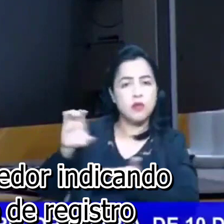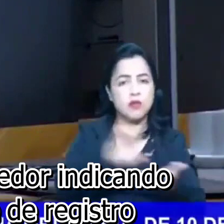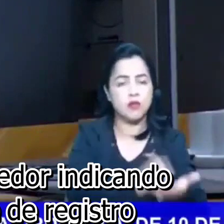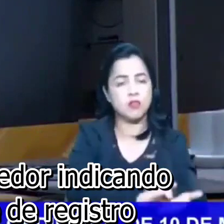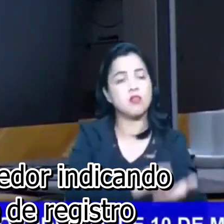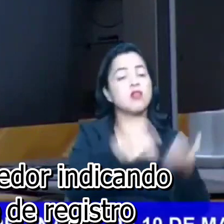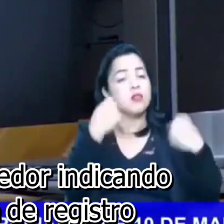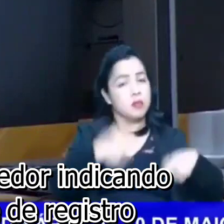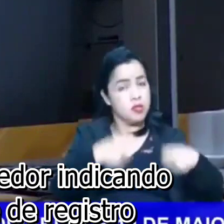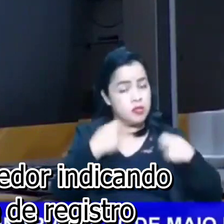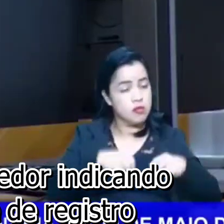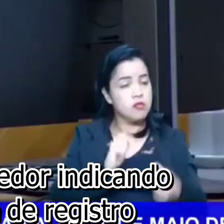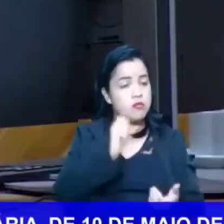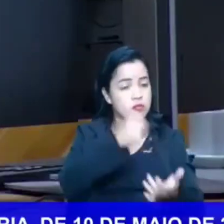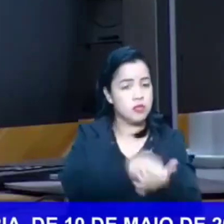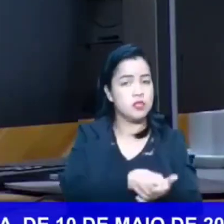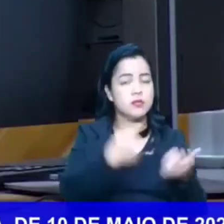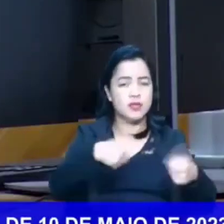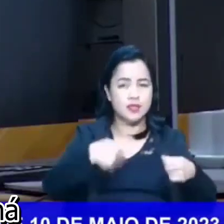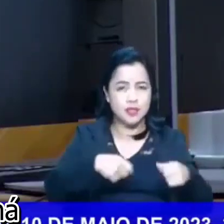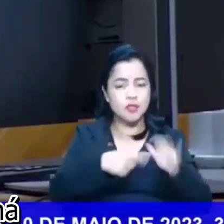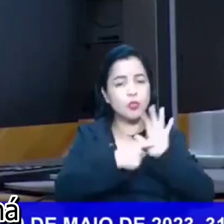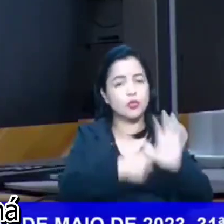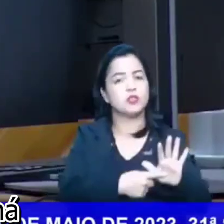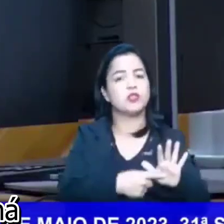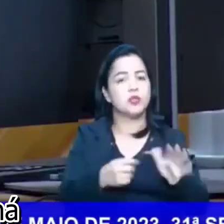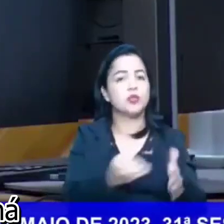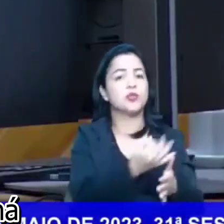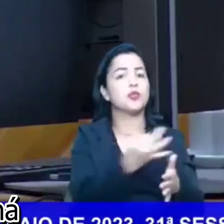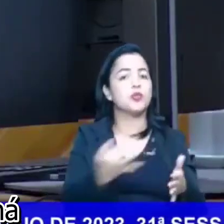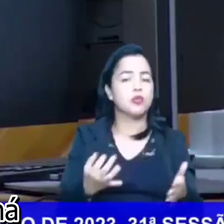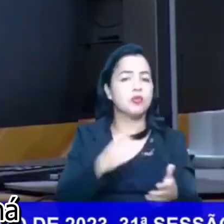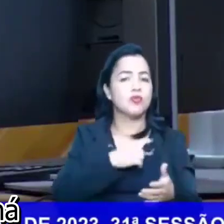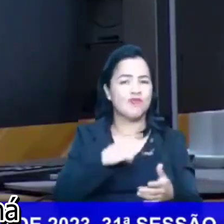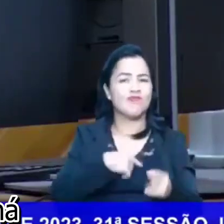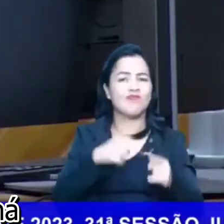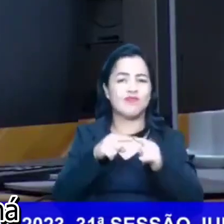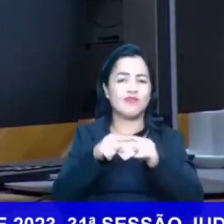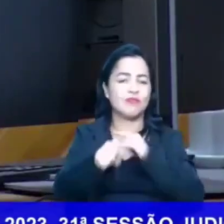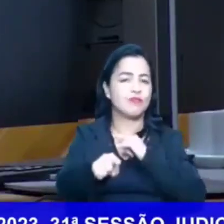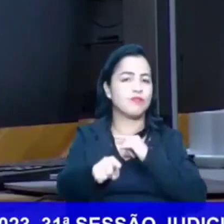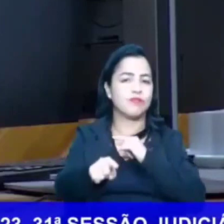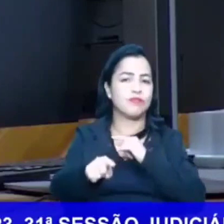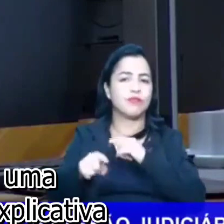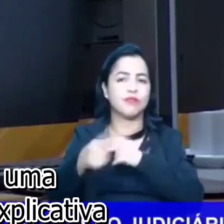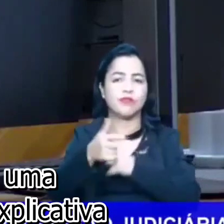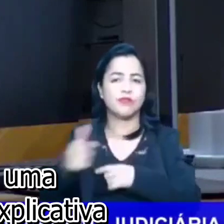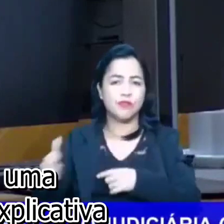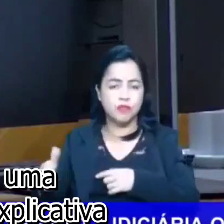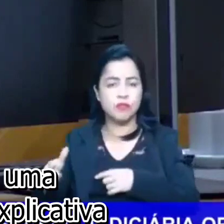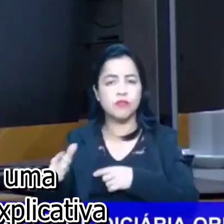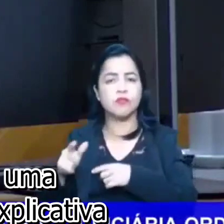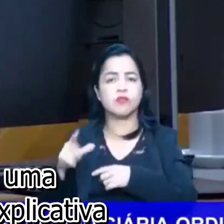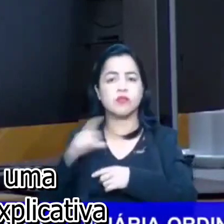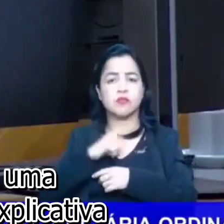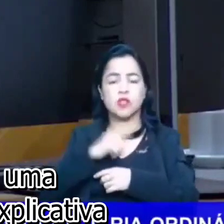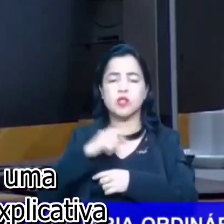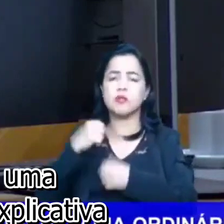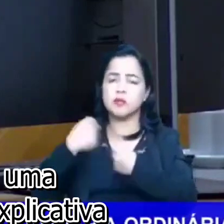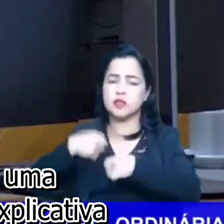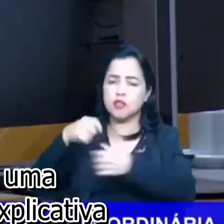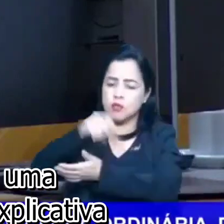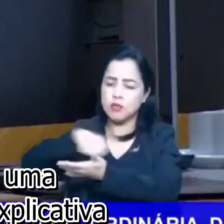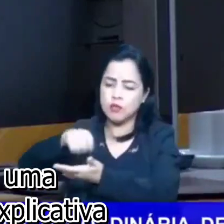há necessidade de registro, e a divergência aí é que, quando não há, no mínimo por uma